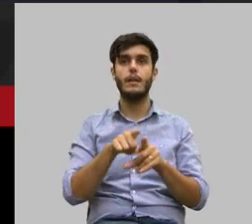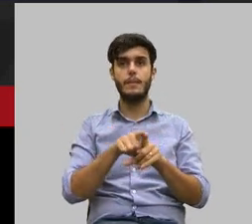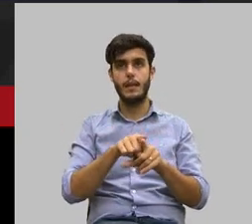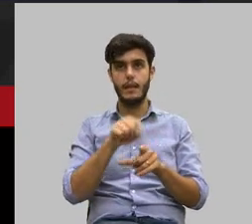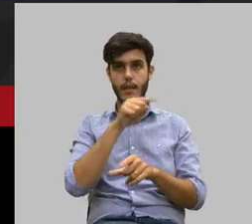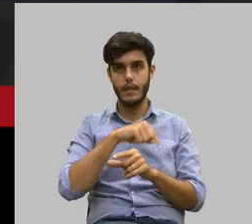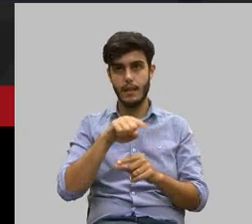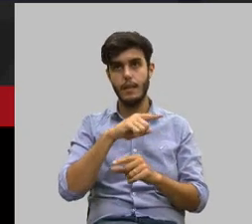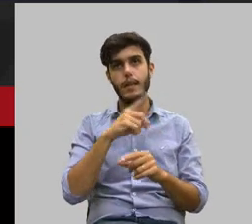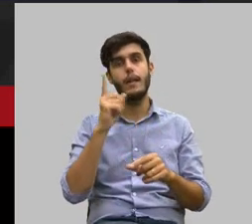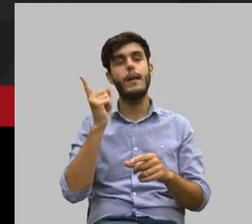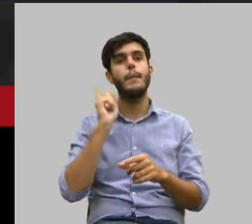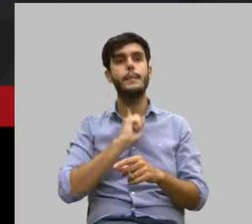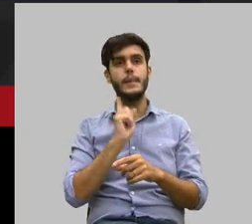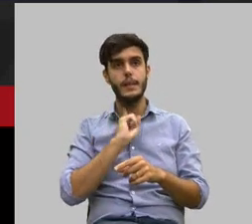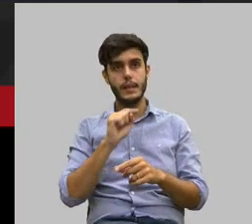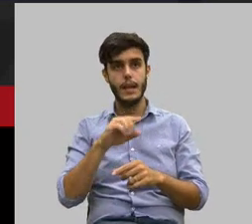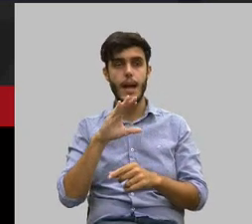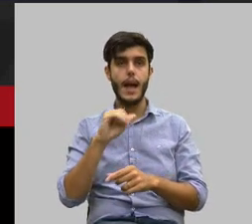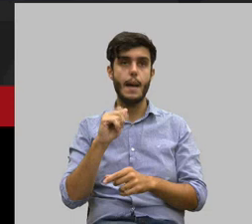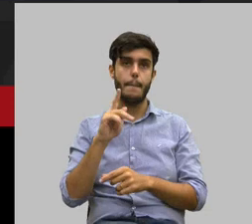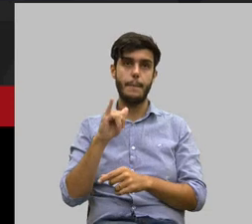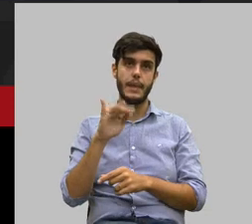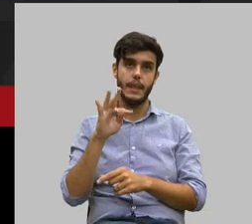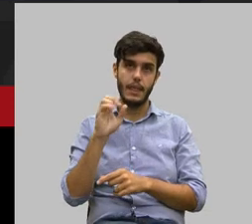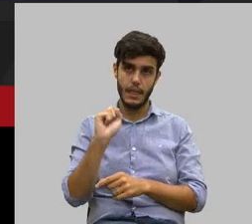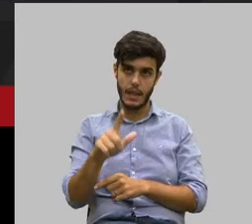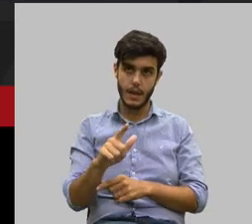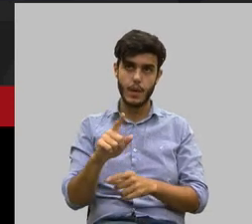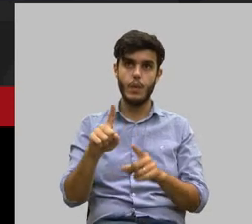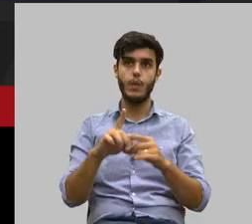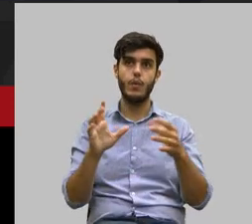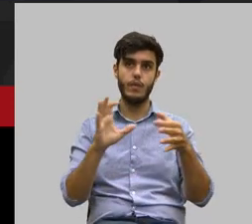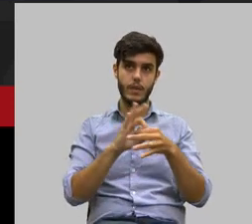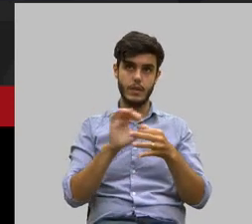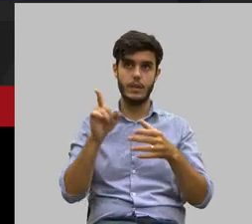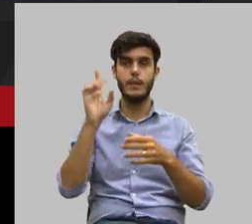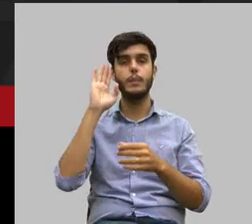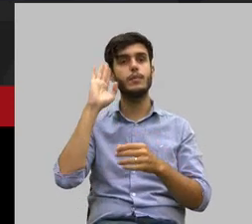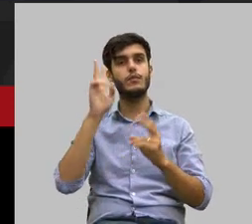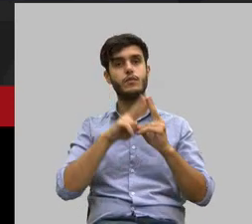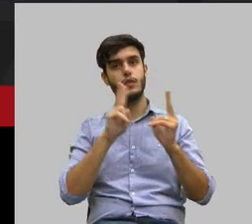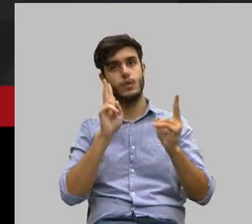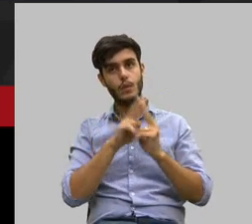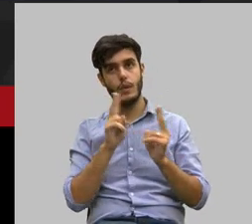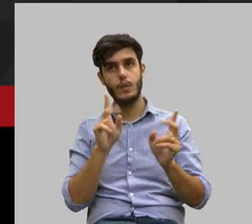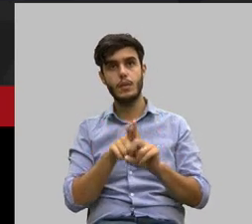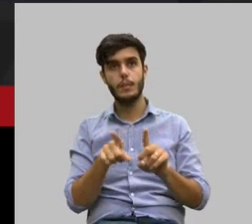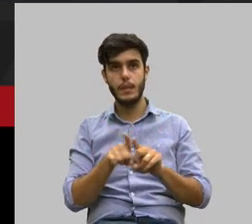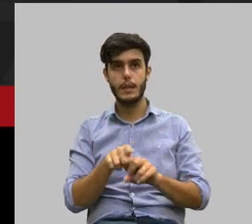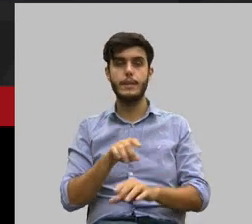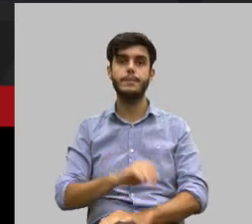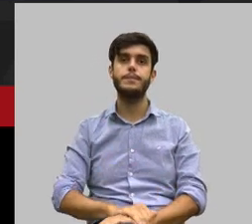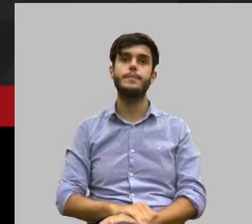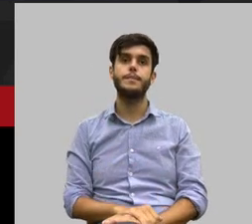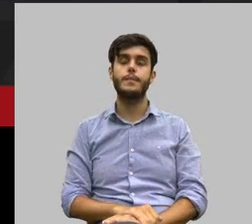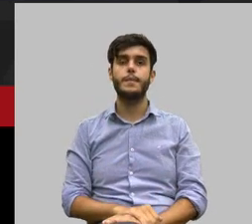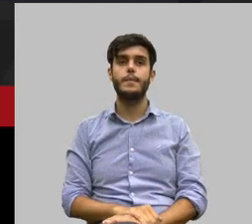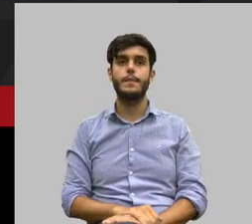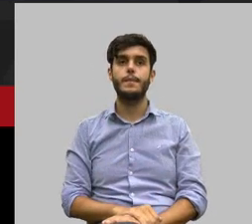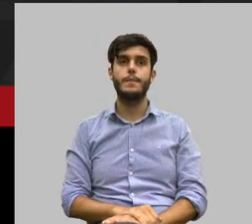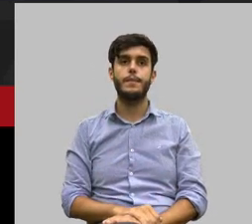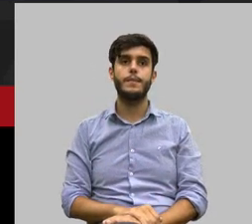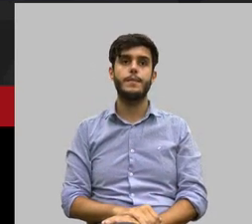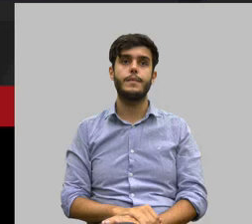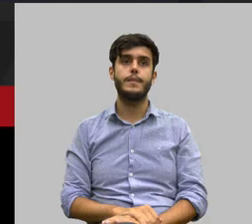que também atuam eh de maneira vinculada à Central Estadual do plantão digital eh considerando especificidades da criminalidade